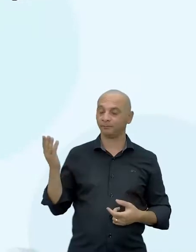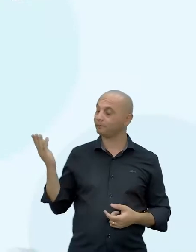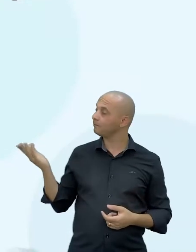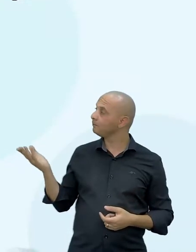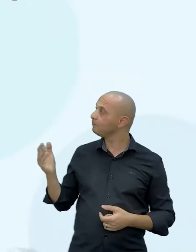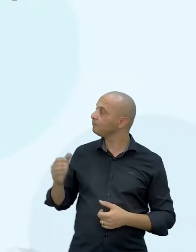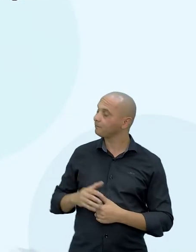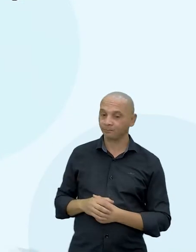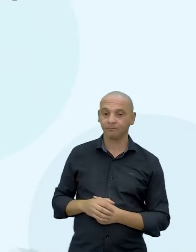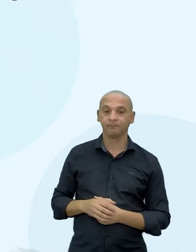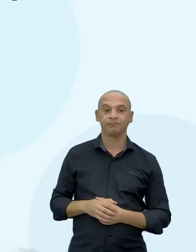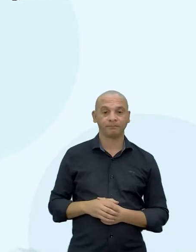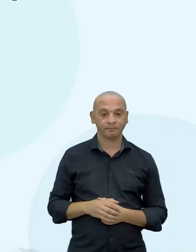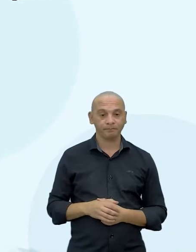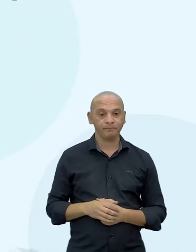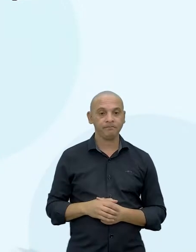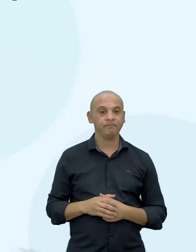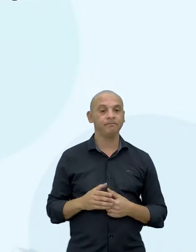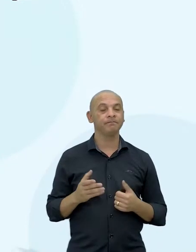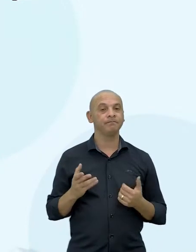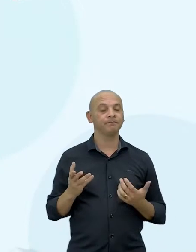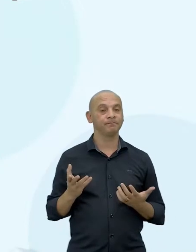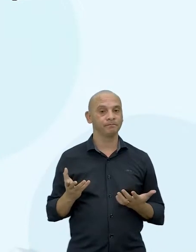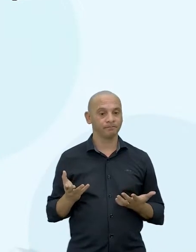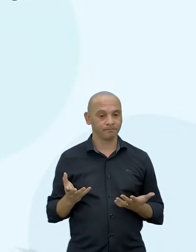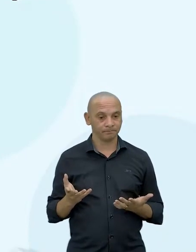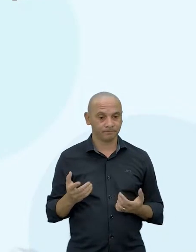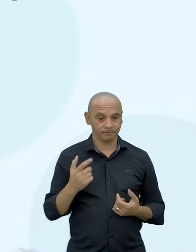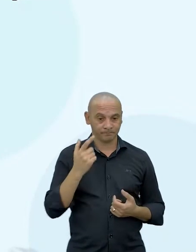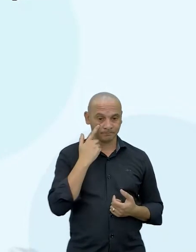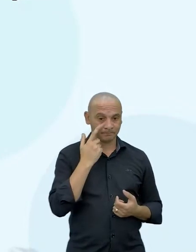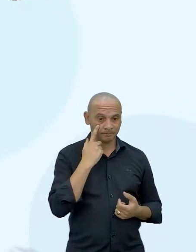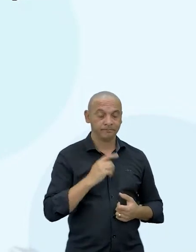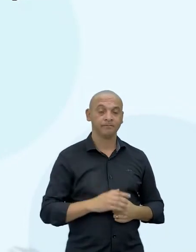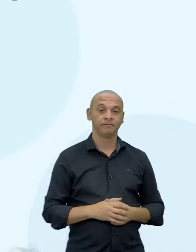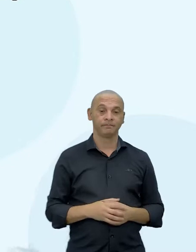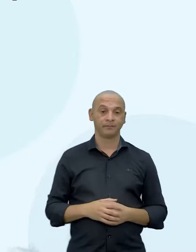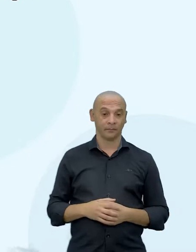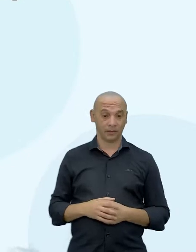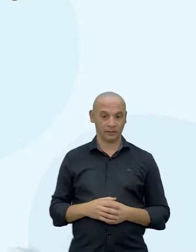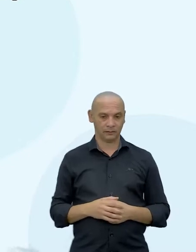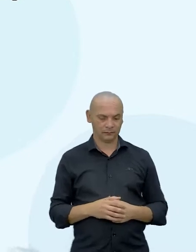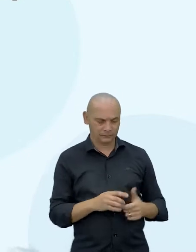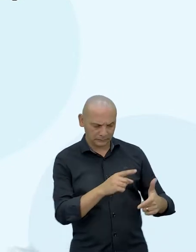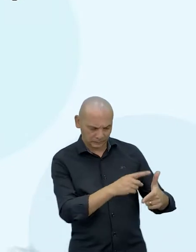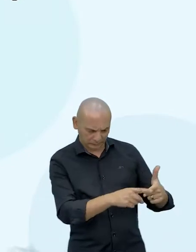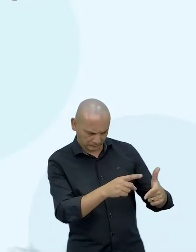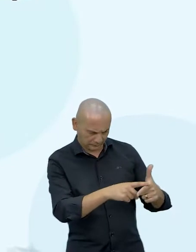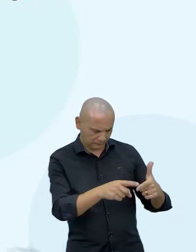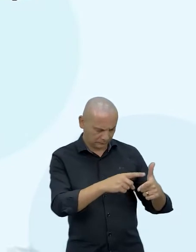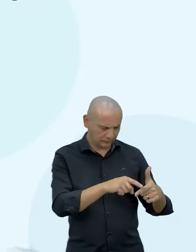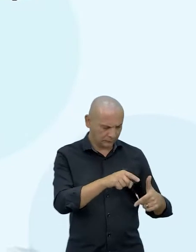relacionada ao tema alimentação, né? E aí a pergunta, né, que se coloca para você justamente criar esse problema